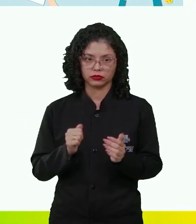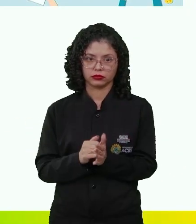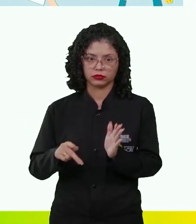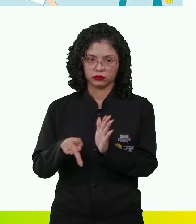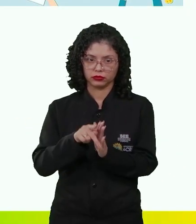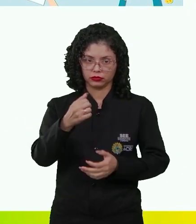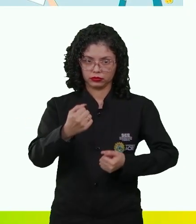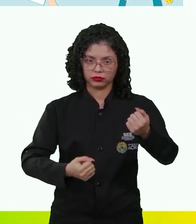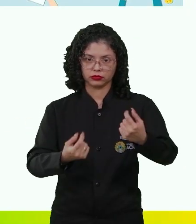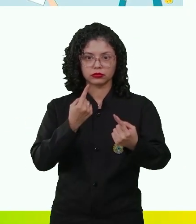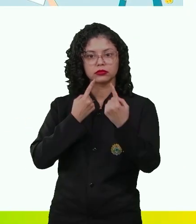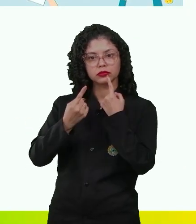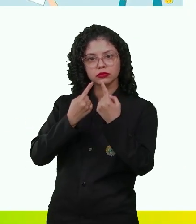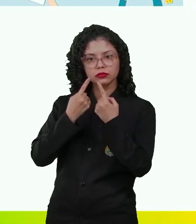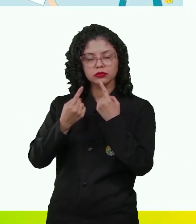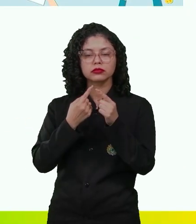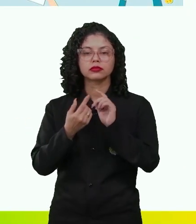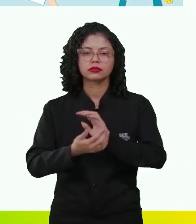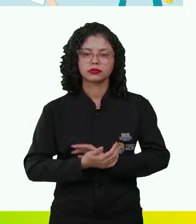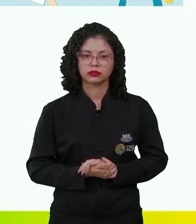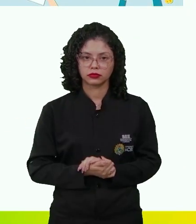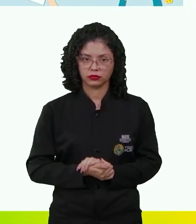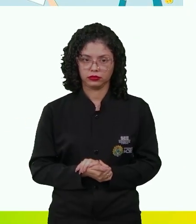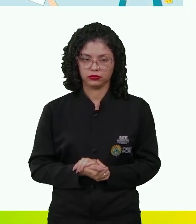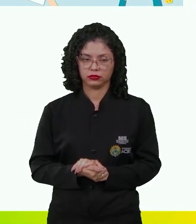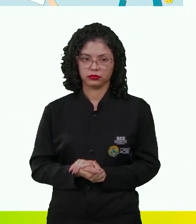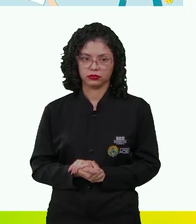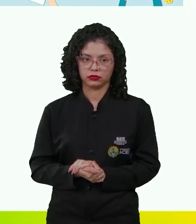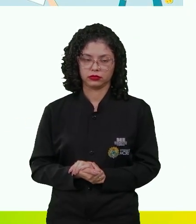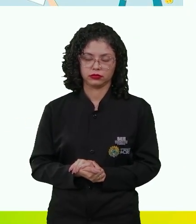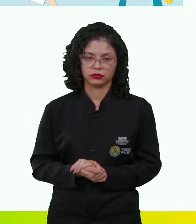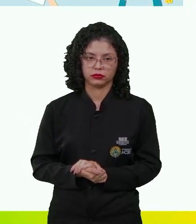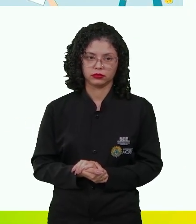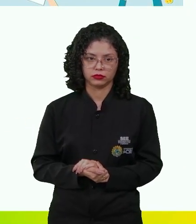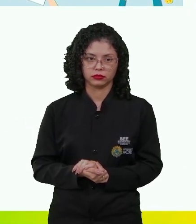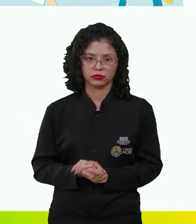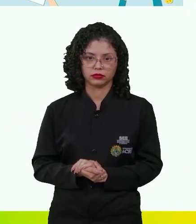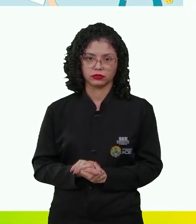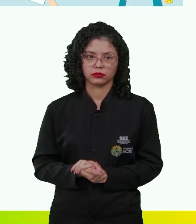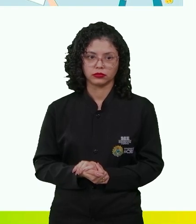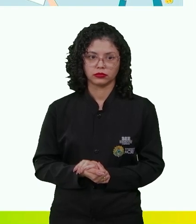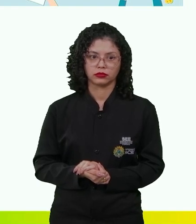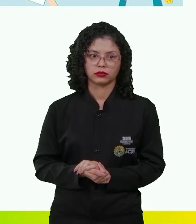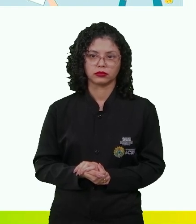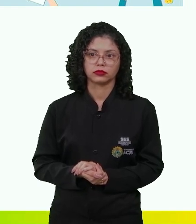modernos e eficientes meios de transporte e comunicação.